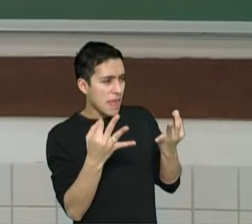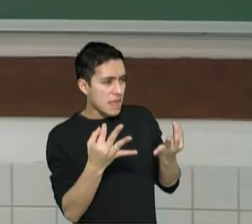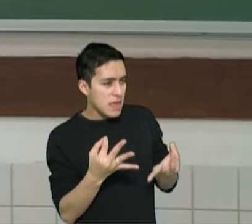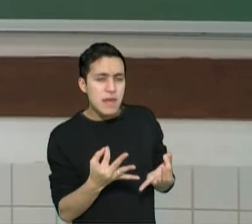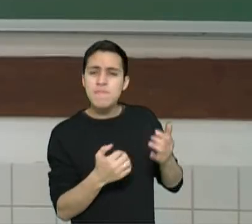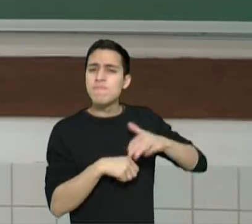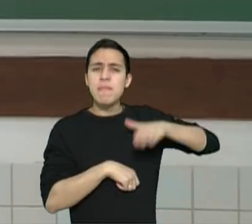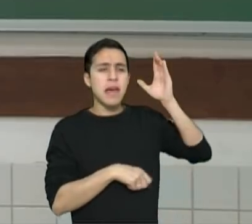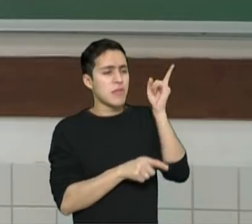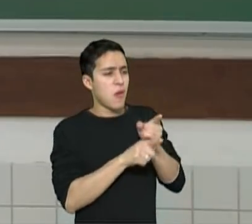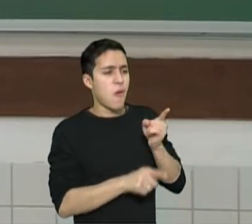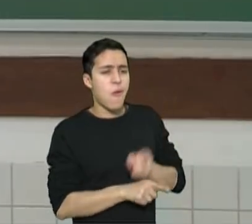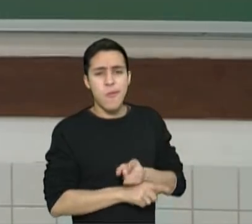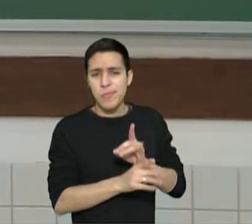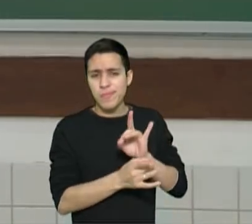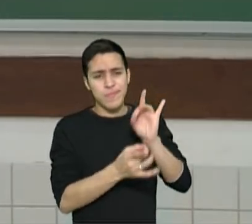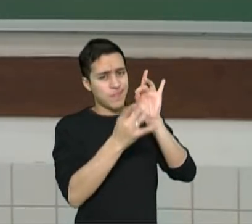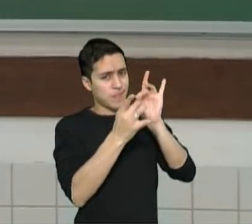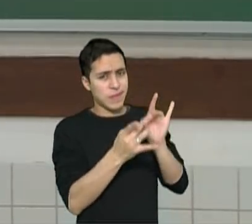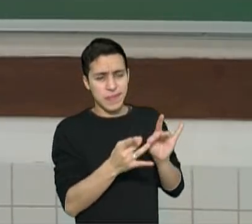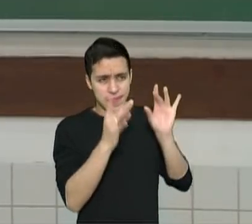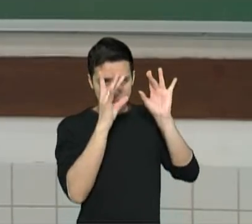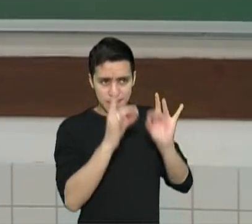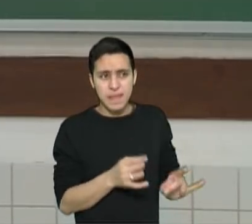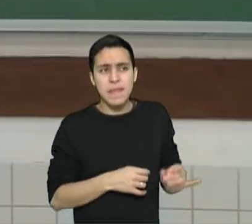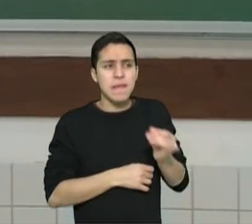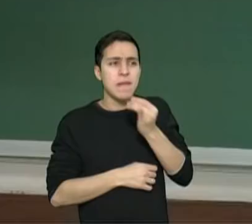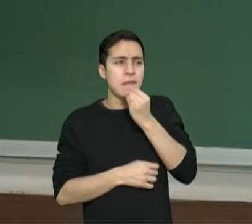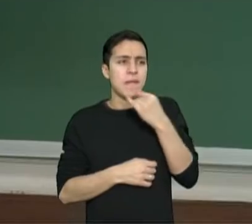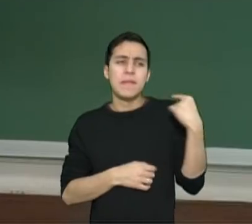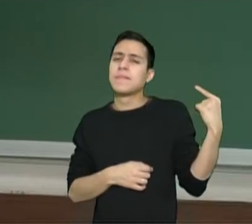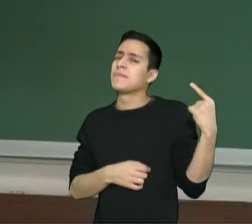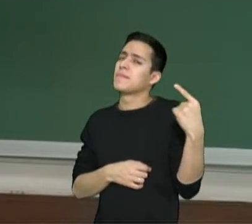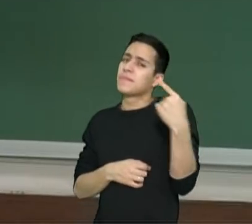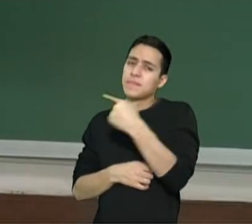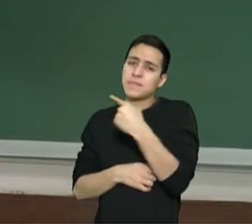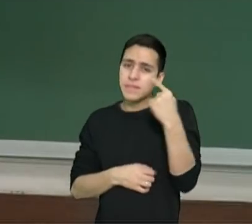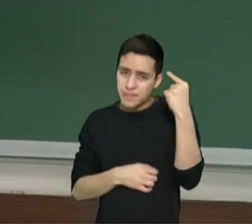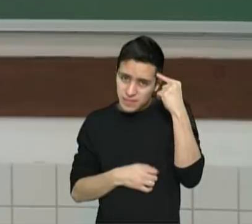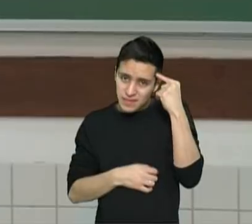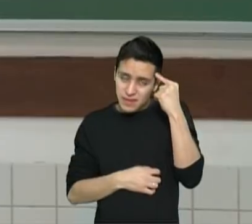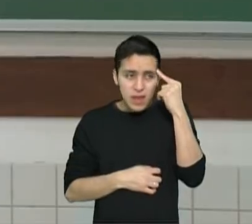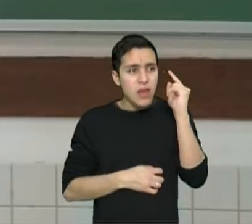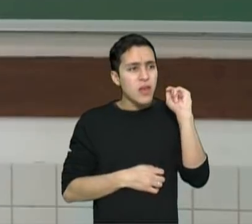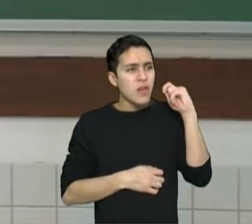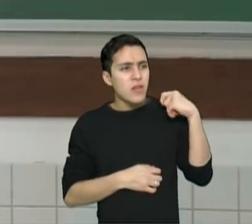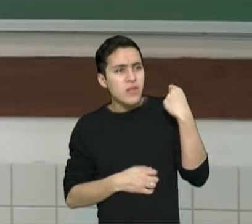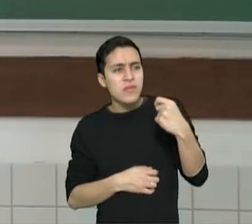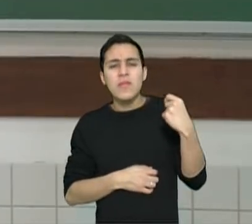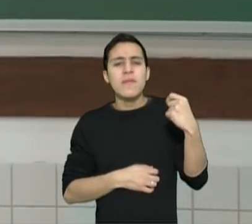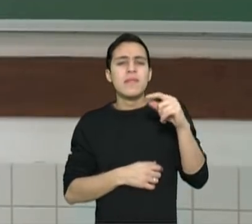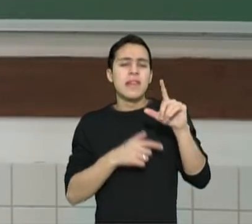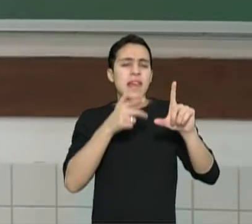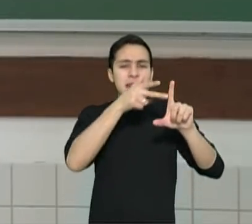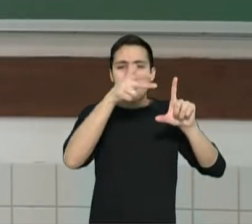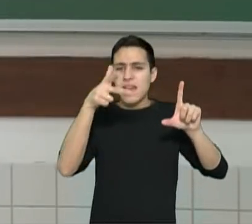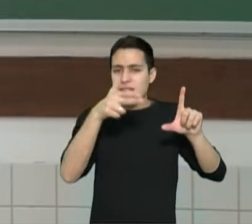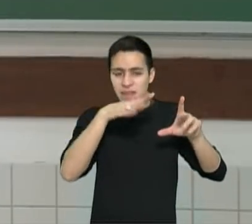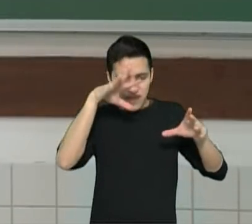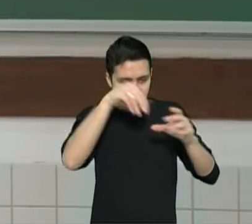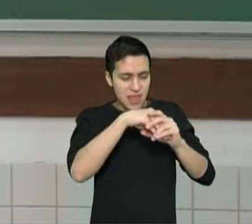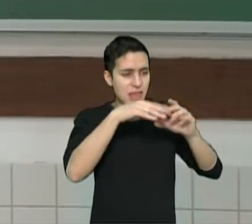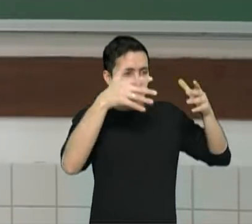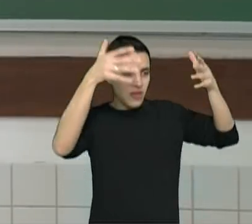gente vai achar para falar, né? Por exemplo, a professora não citou aqui, ó, o grafismo, né, que tem ali no cesto, né, que é um